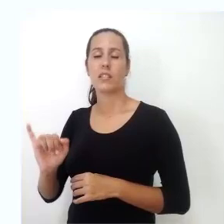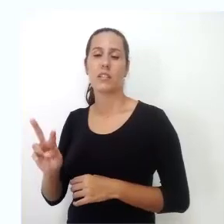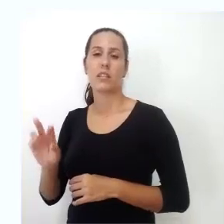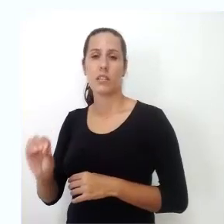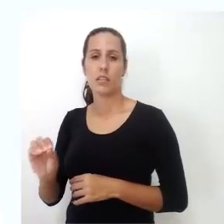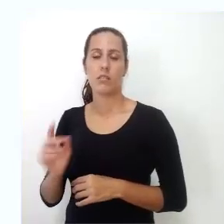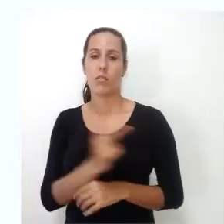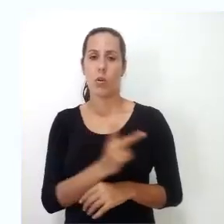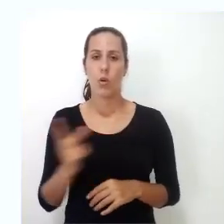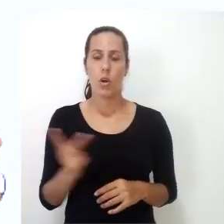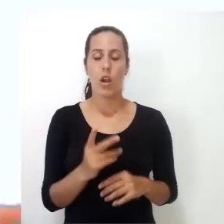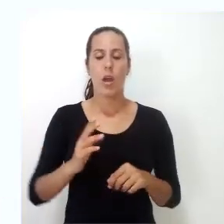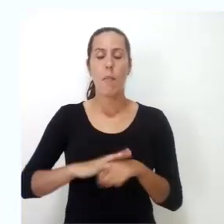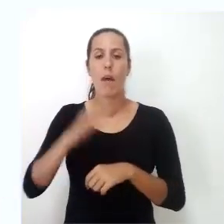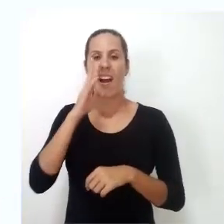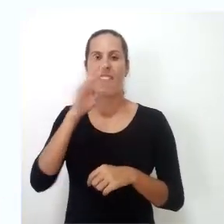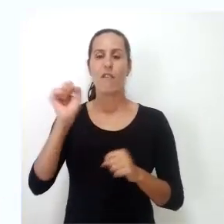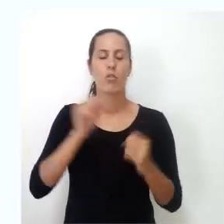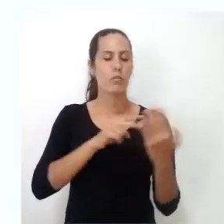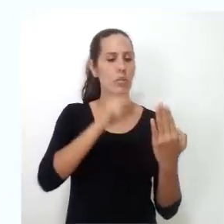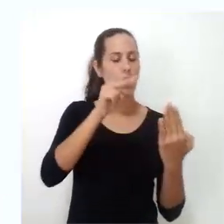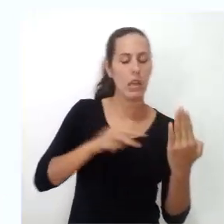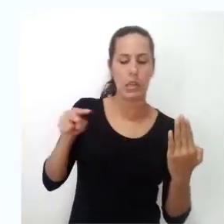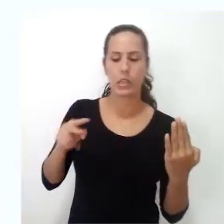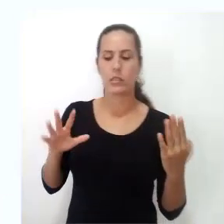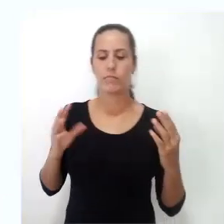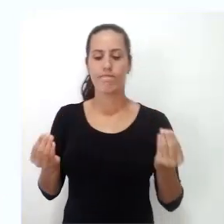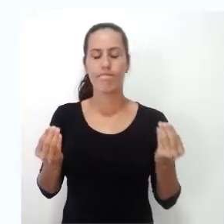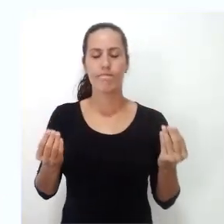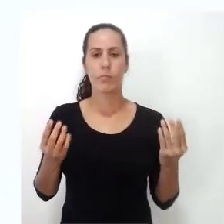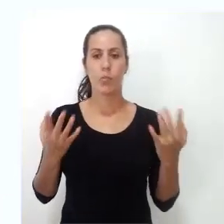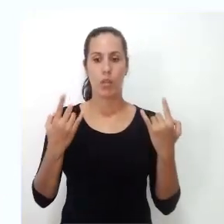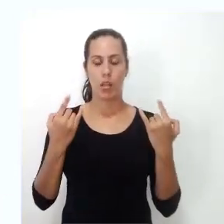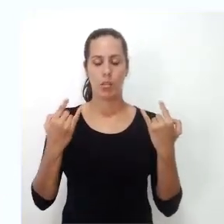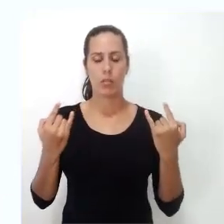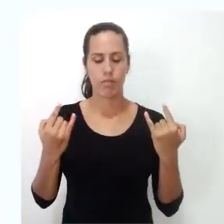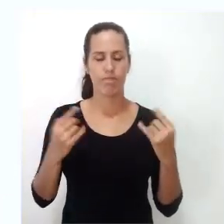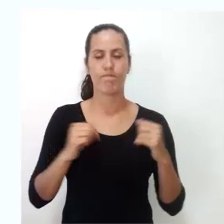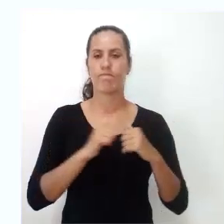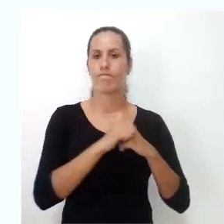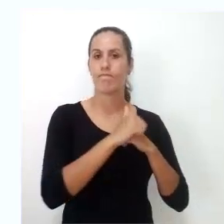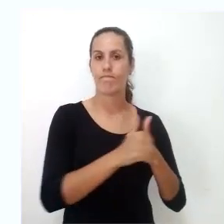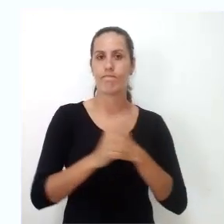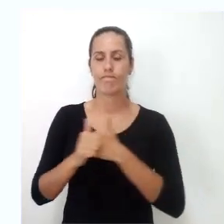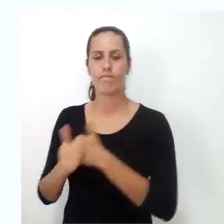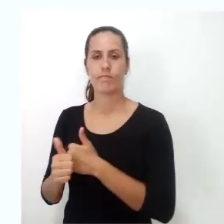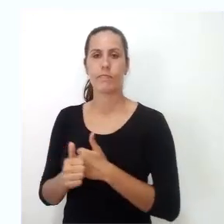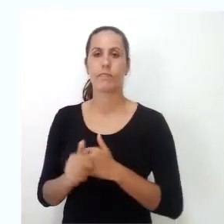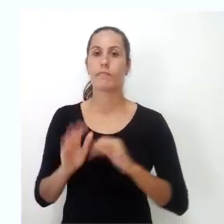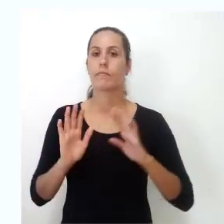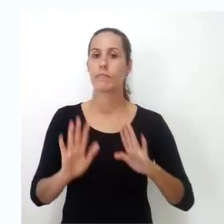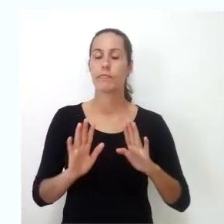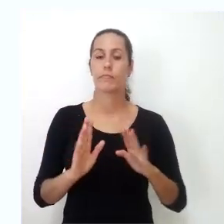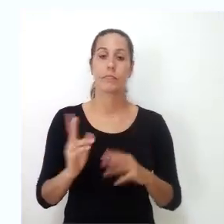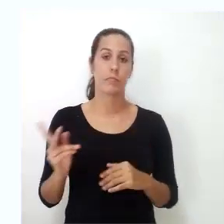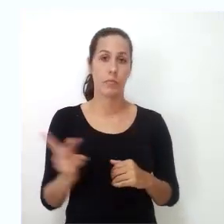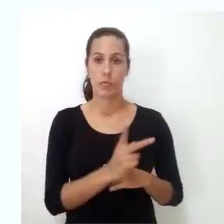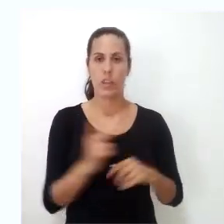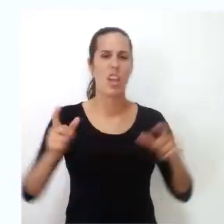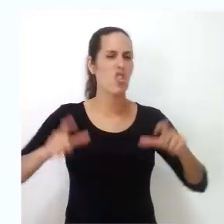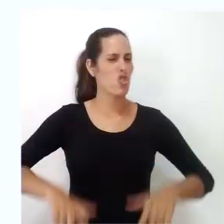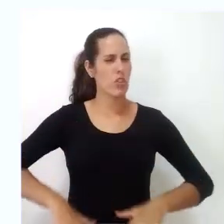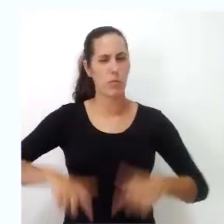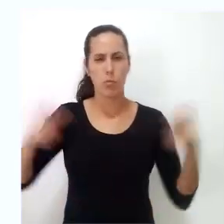vão imprimir mais força, mas não são só eles, certo? Em geral, como eu falei, são os